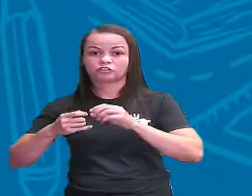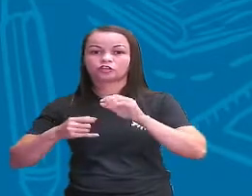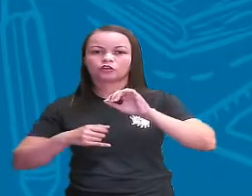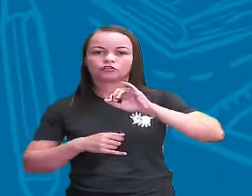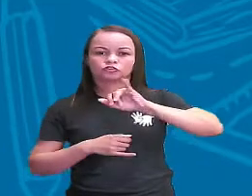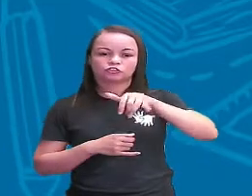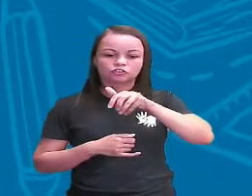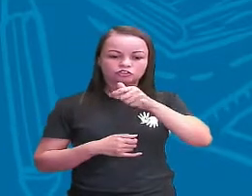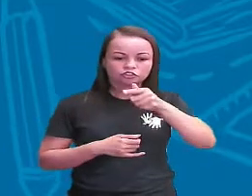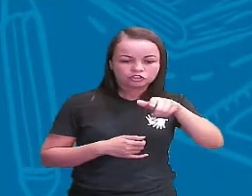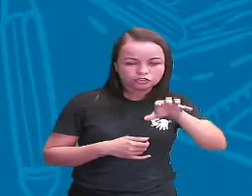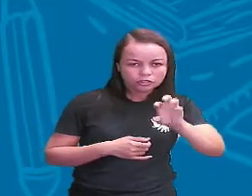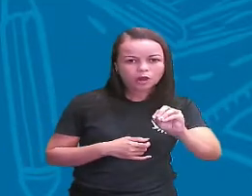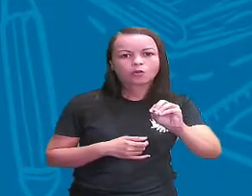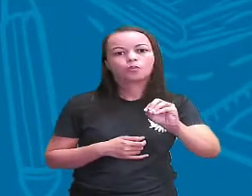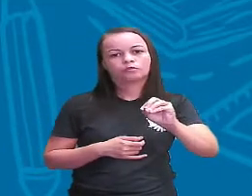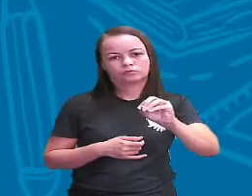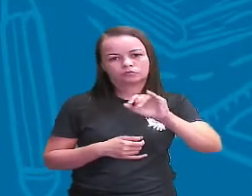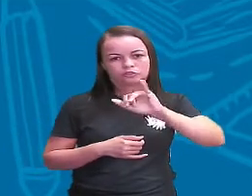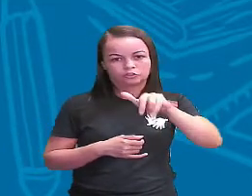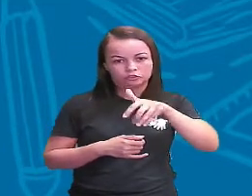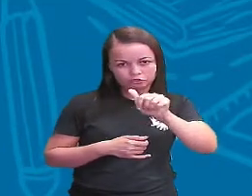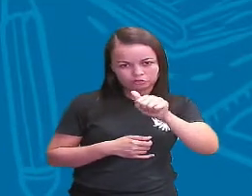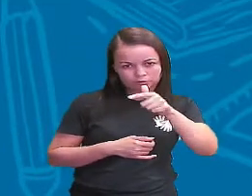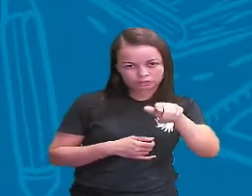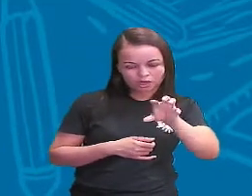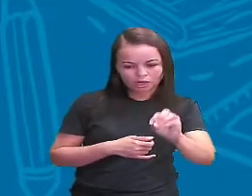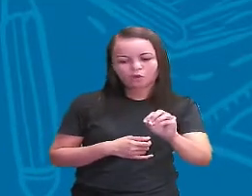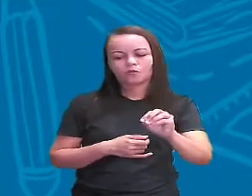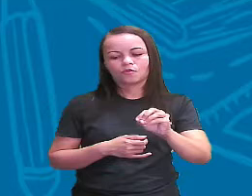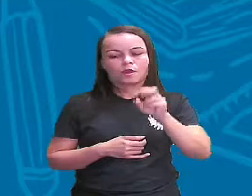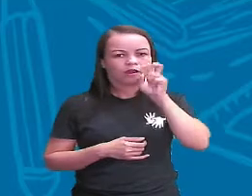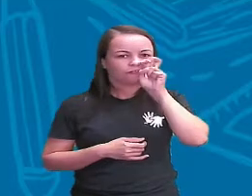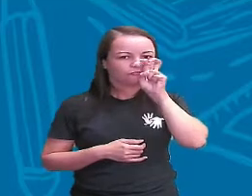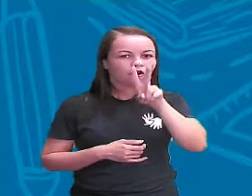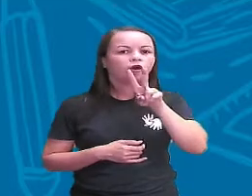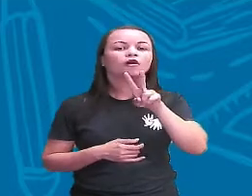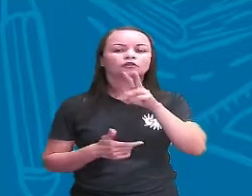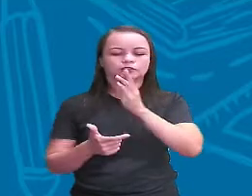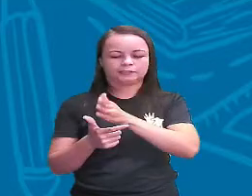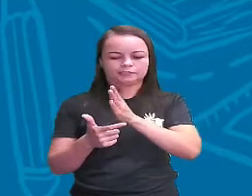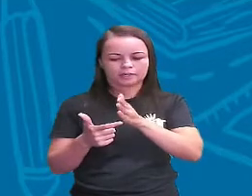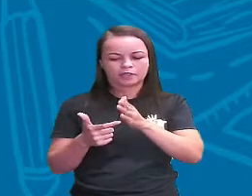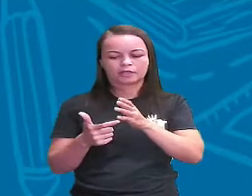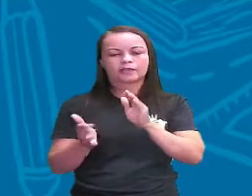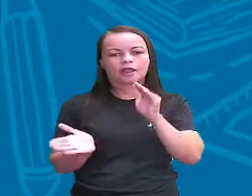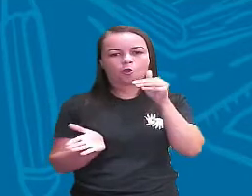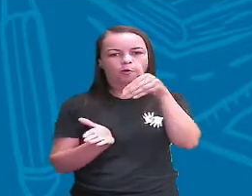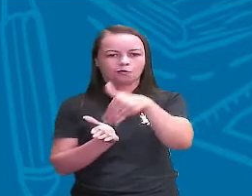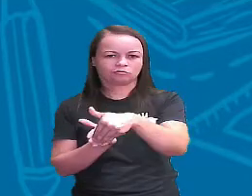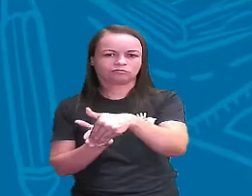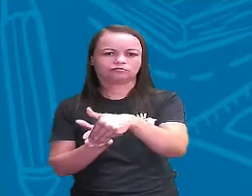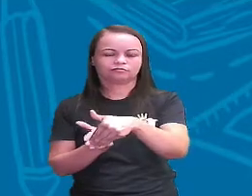o ão, tá? O jão, desculpa, o jão é a sílaba forte, que é a última.